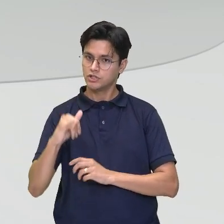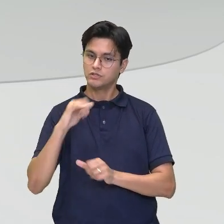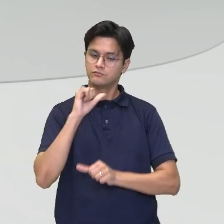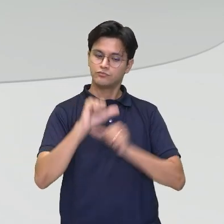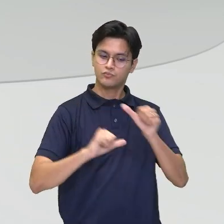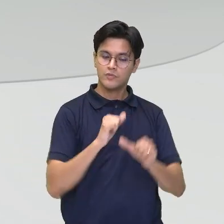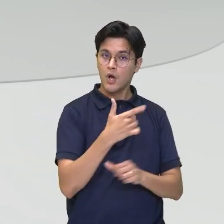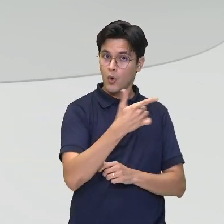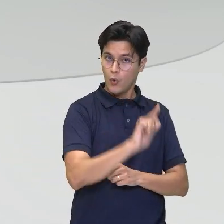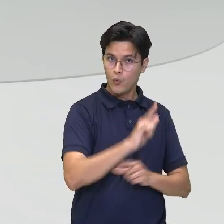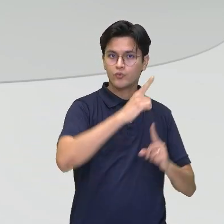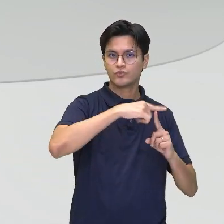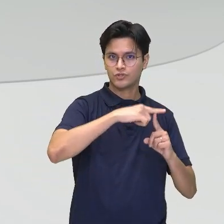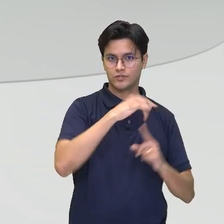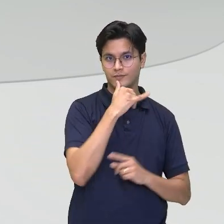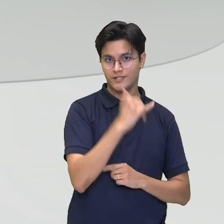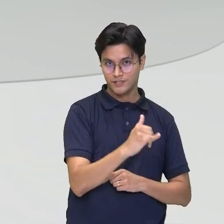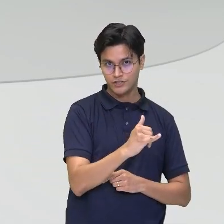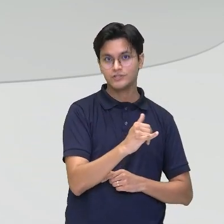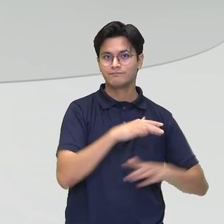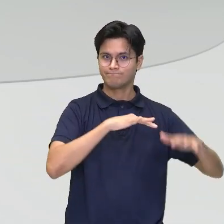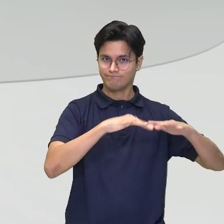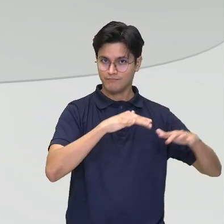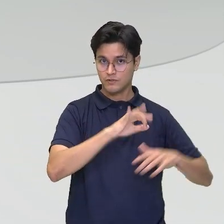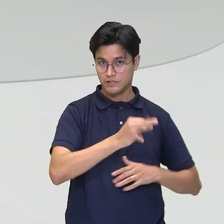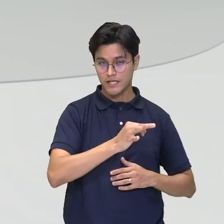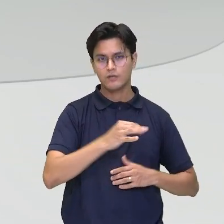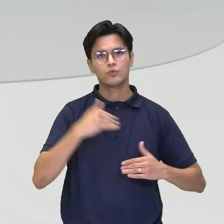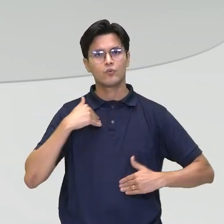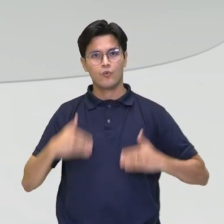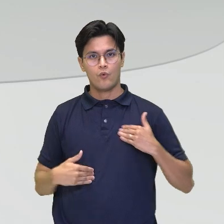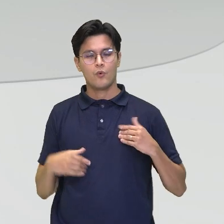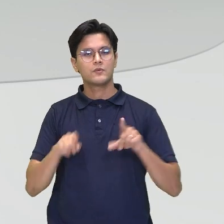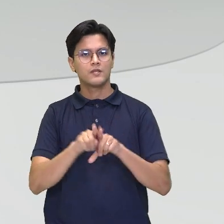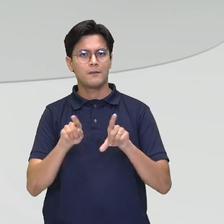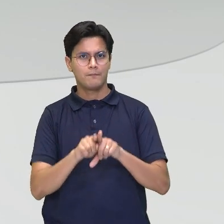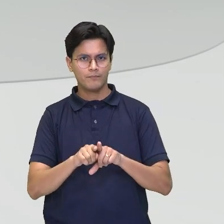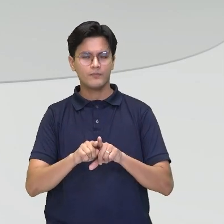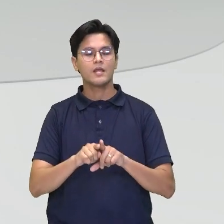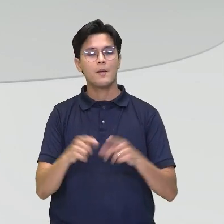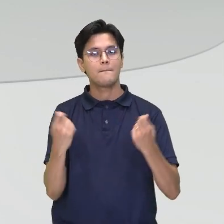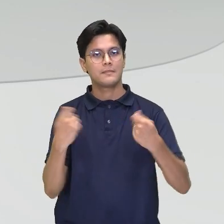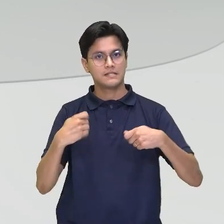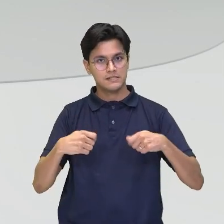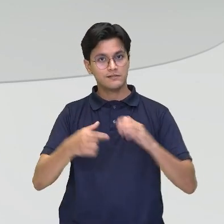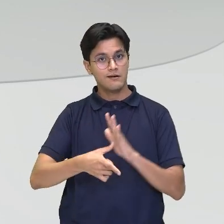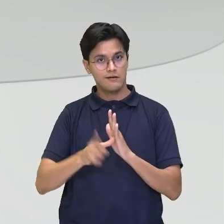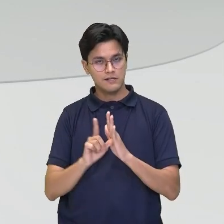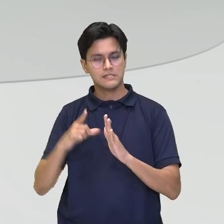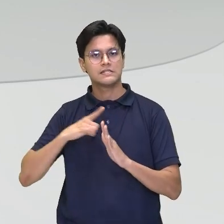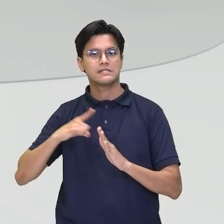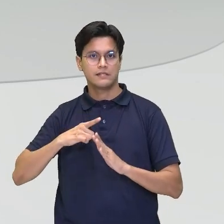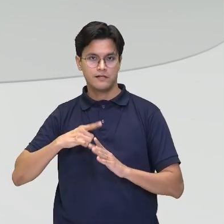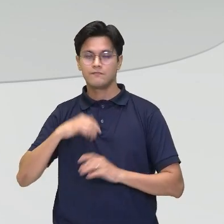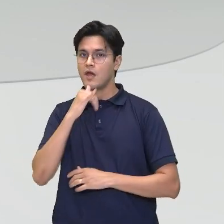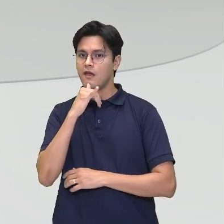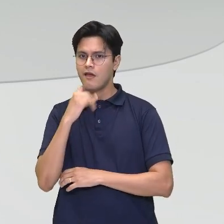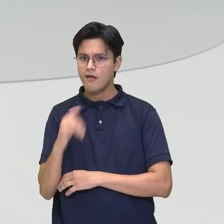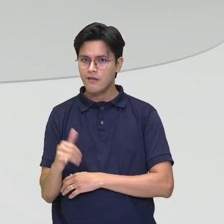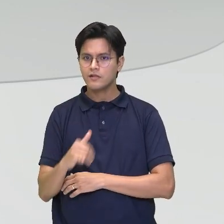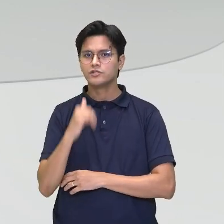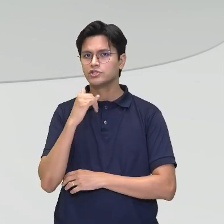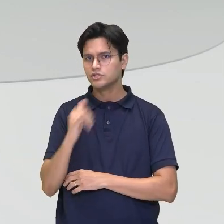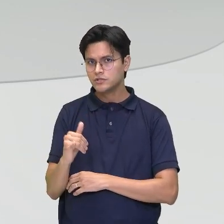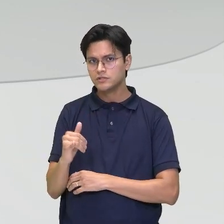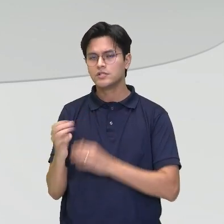mecânica, no nosso corpo não é diferente, né? É necessário ali haver uma energia que foi gerada a partir